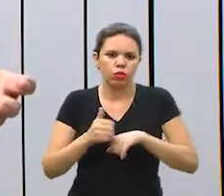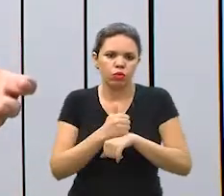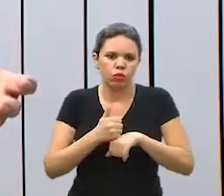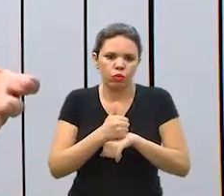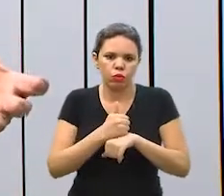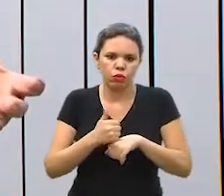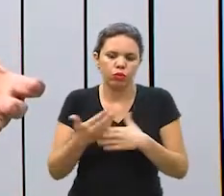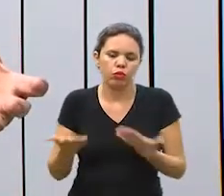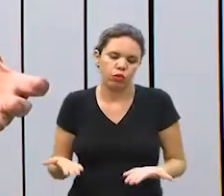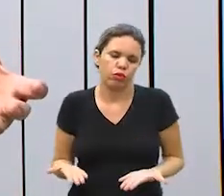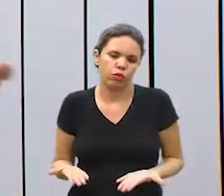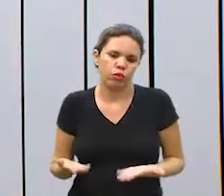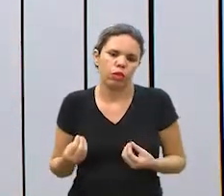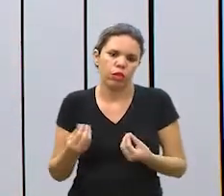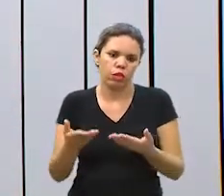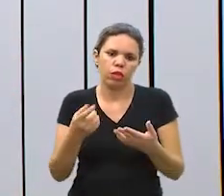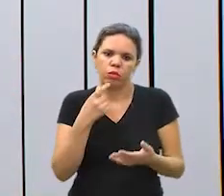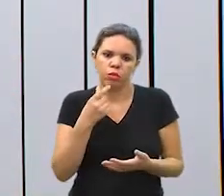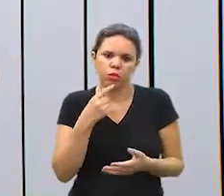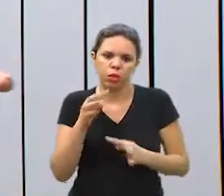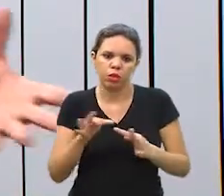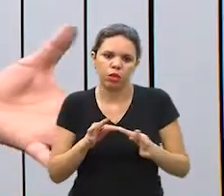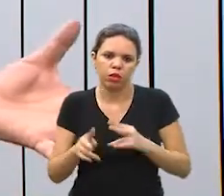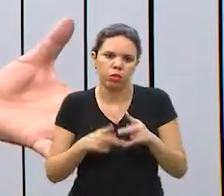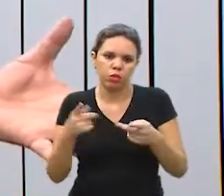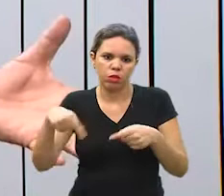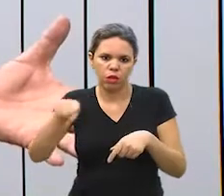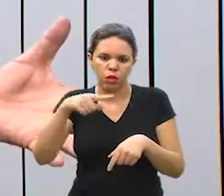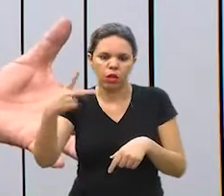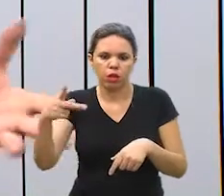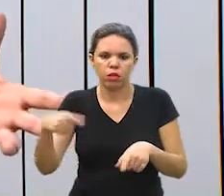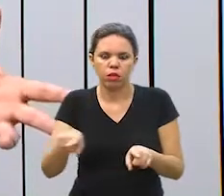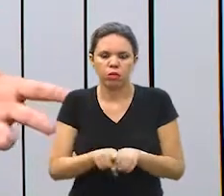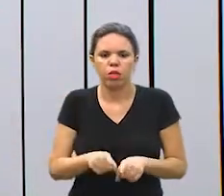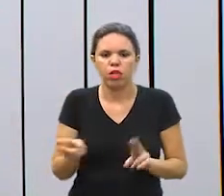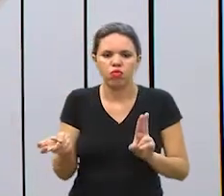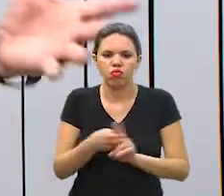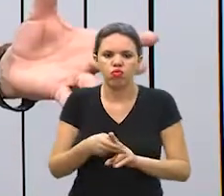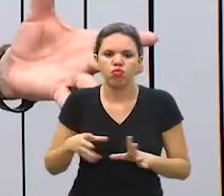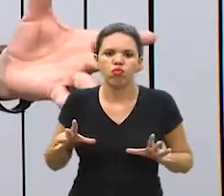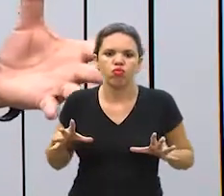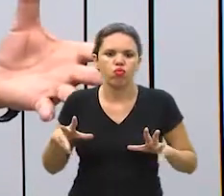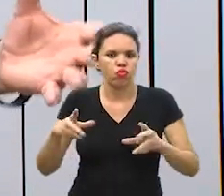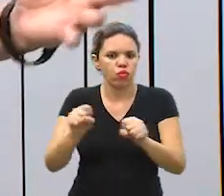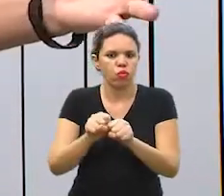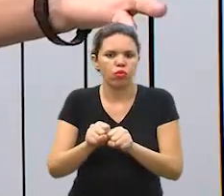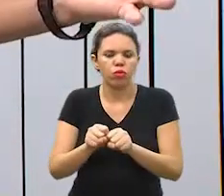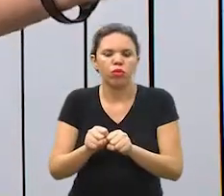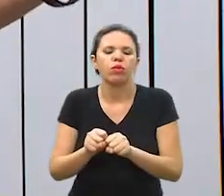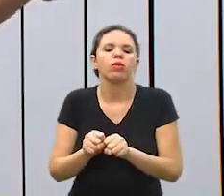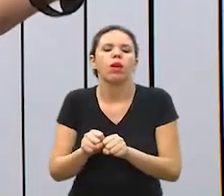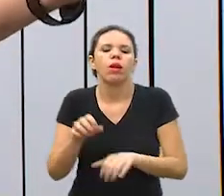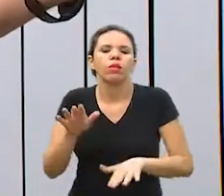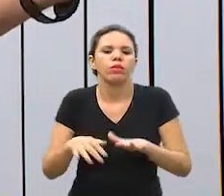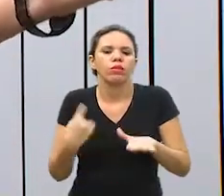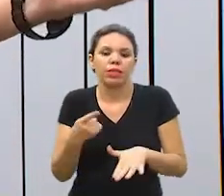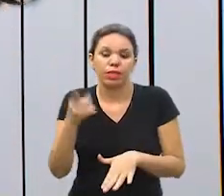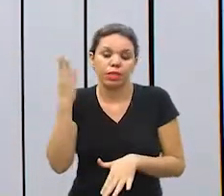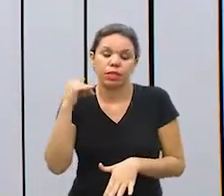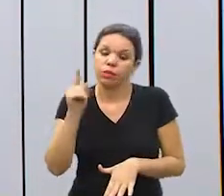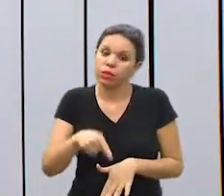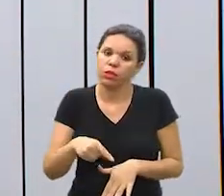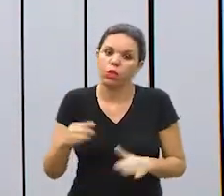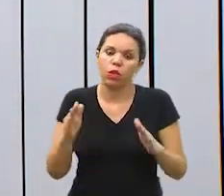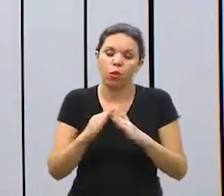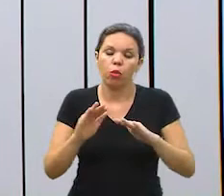especializada, para que a gente possa tratar os pacientes deles também. É SUS, é universal, entendeu? E muitas vezes, você sabe disso, eu